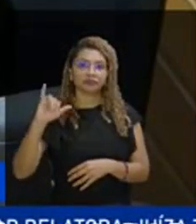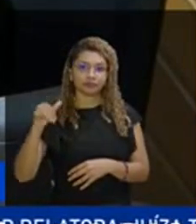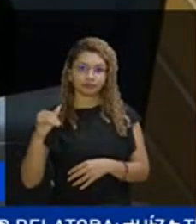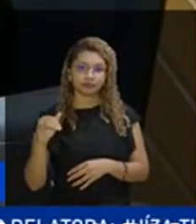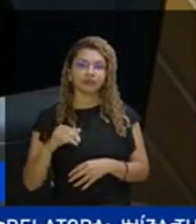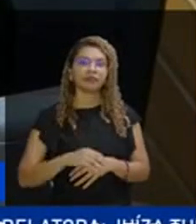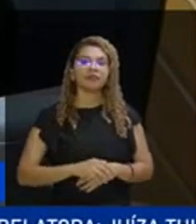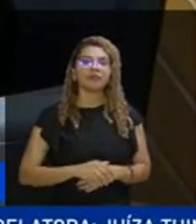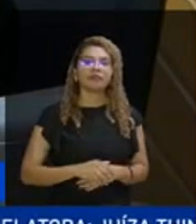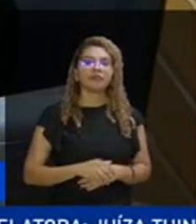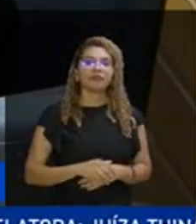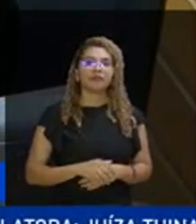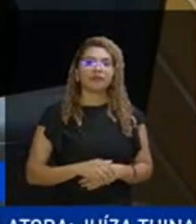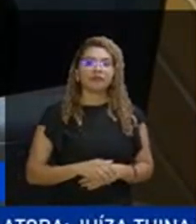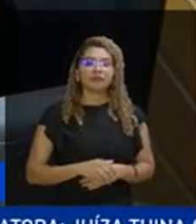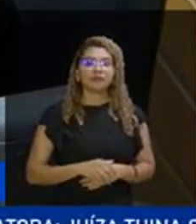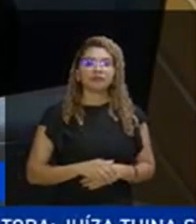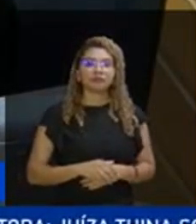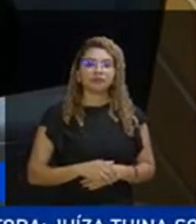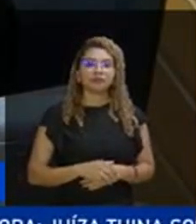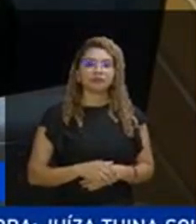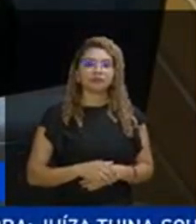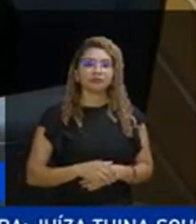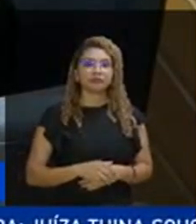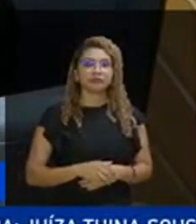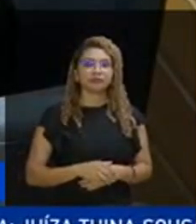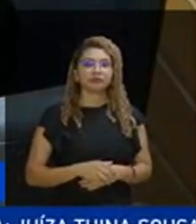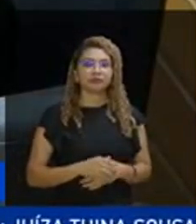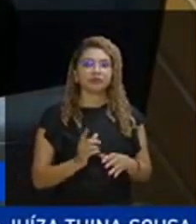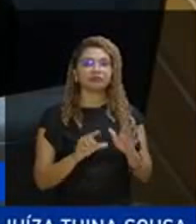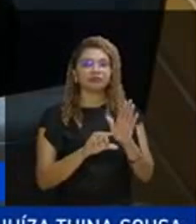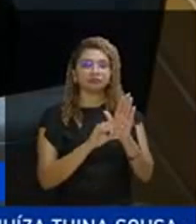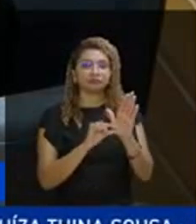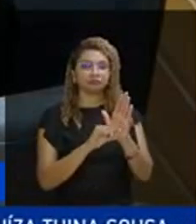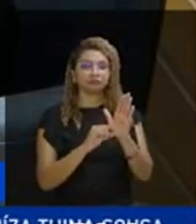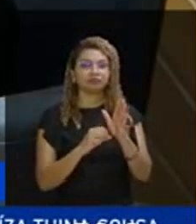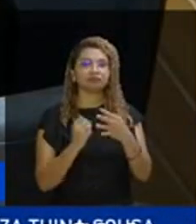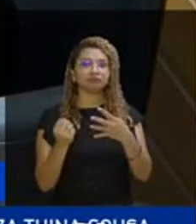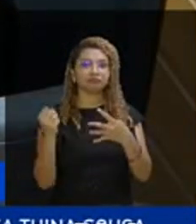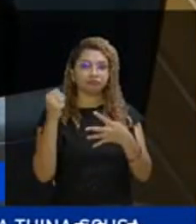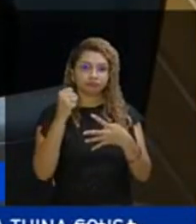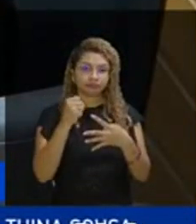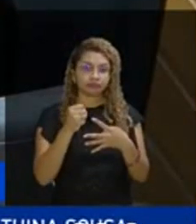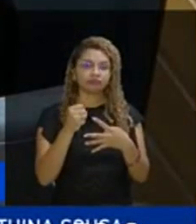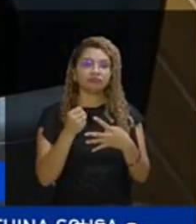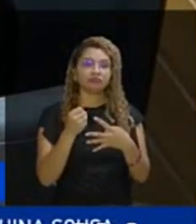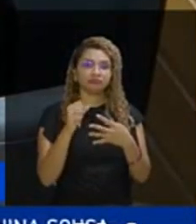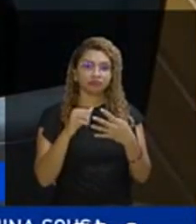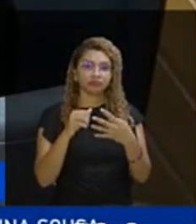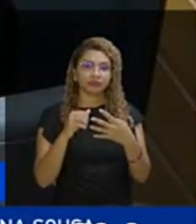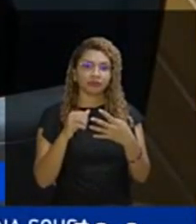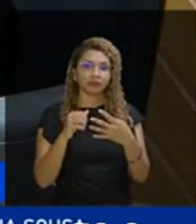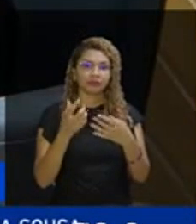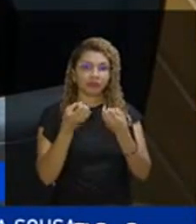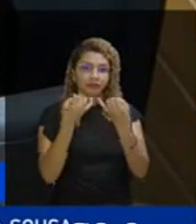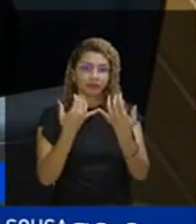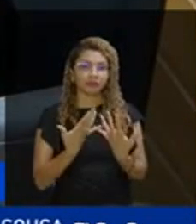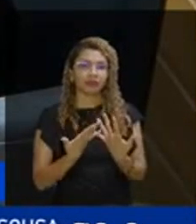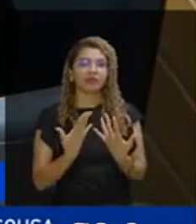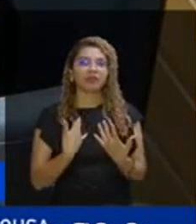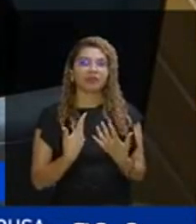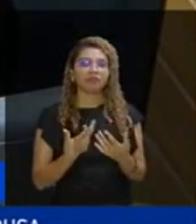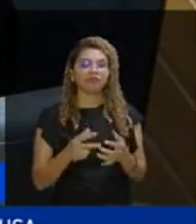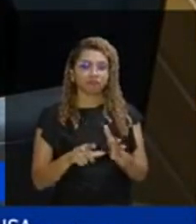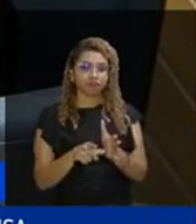confissão extrajudicial do débito, eu cito a súmula, acolho a preliminar suscitada pela União,